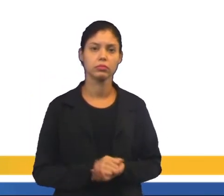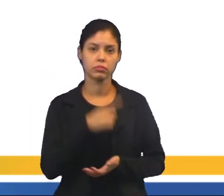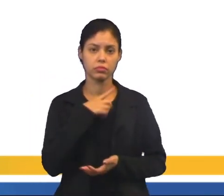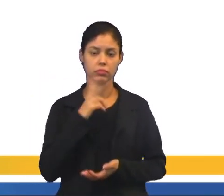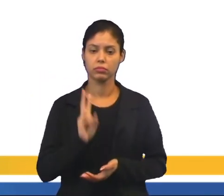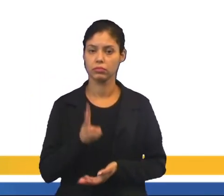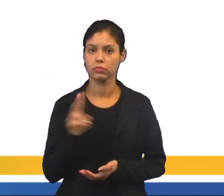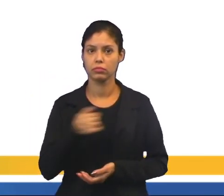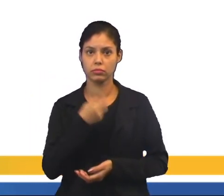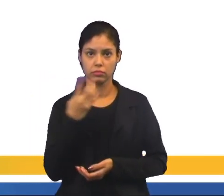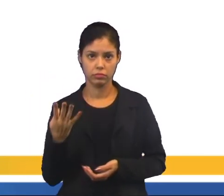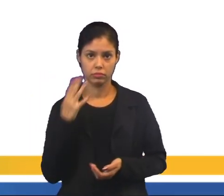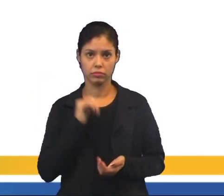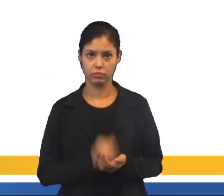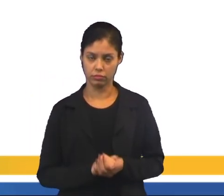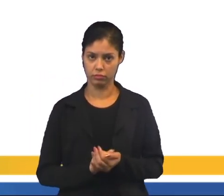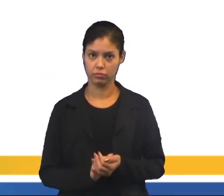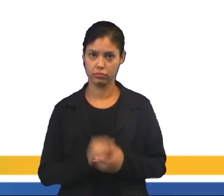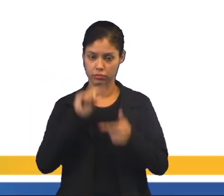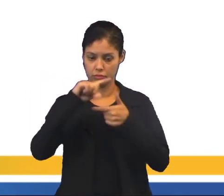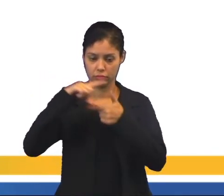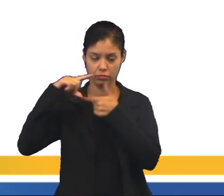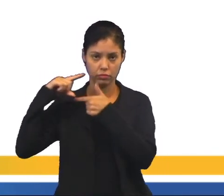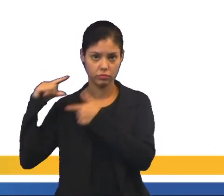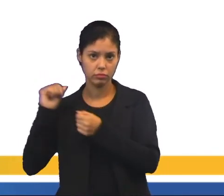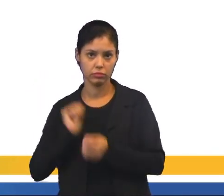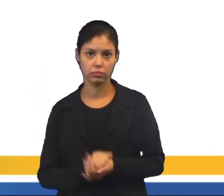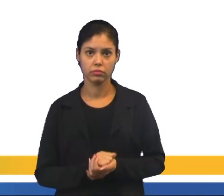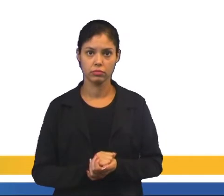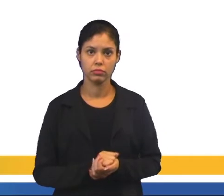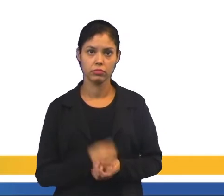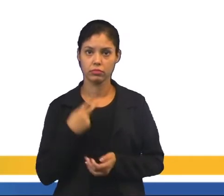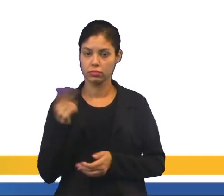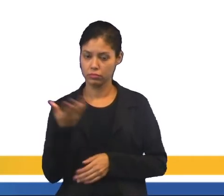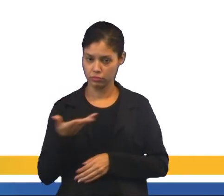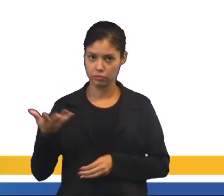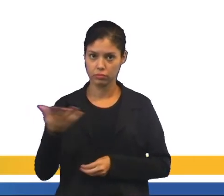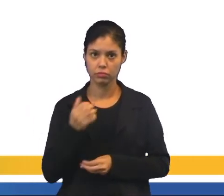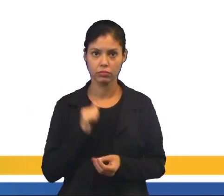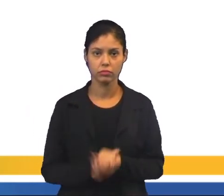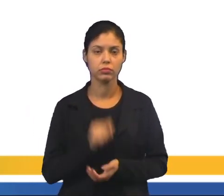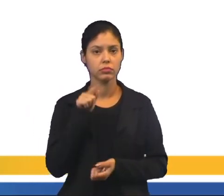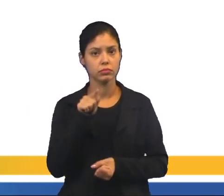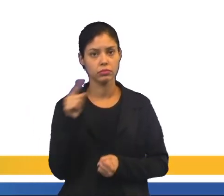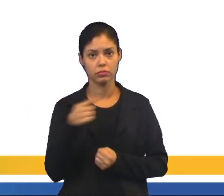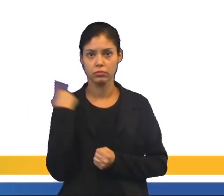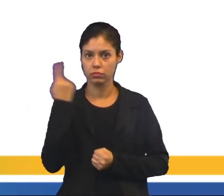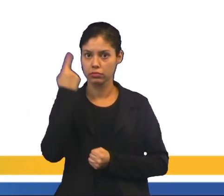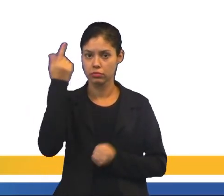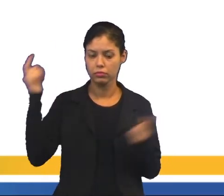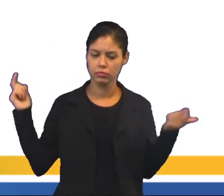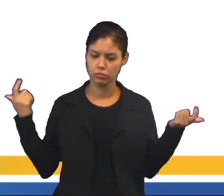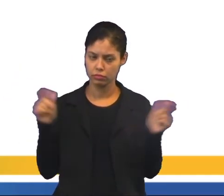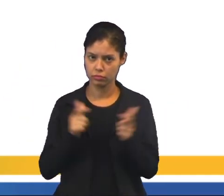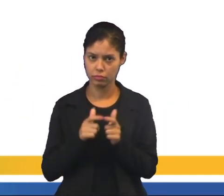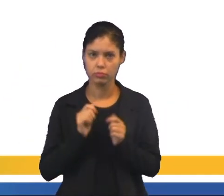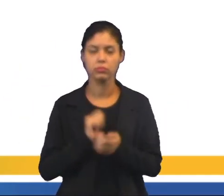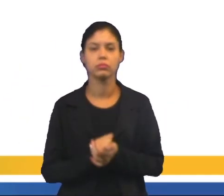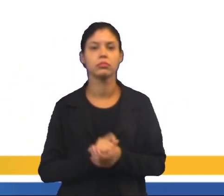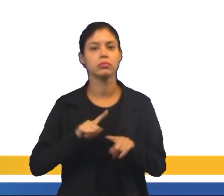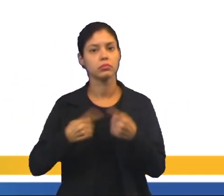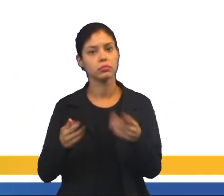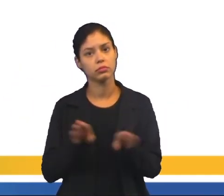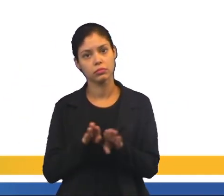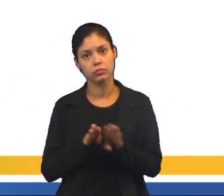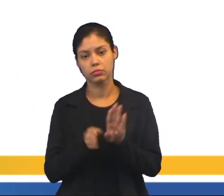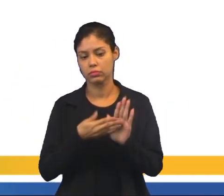Tem a mesma quantidade de quadradinhos, né, na sua base. E aí, na sua altura que diminuiu, mas também não está